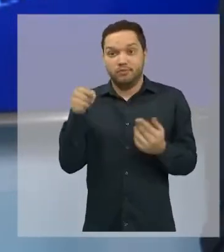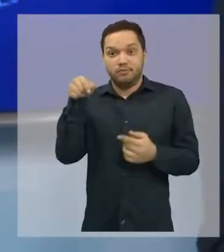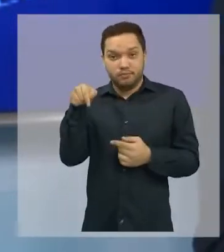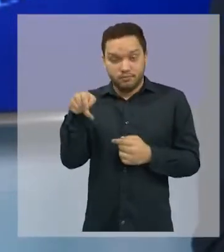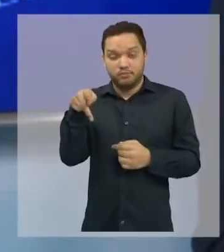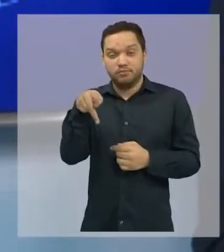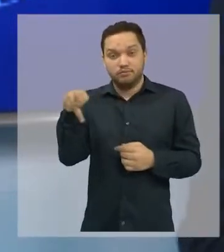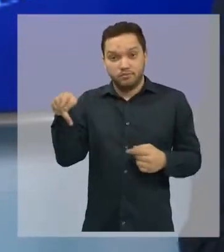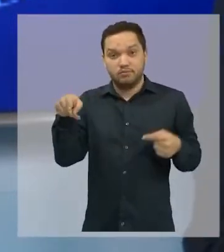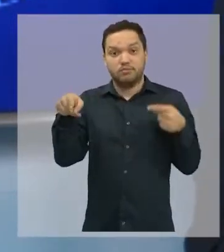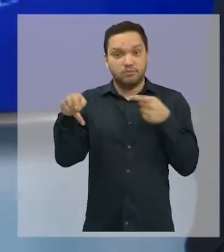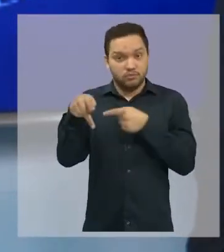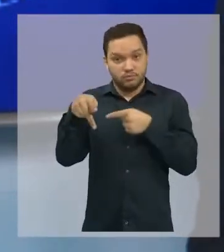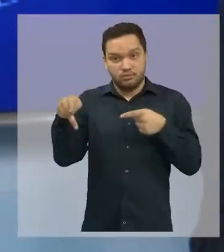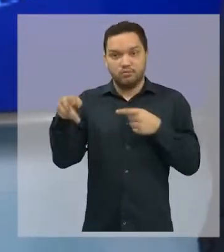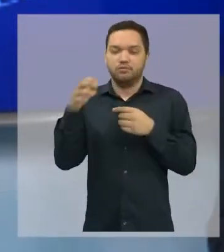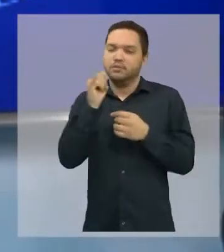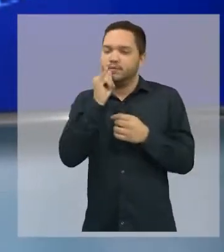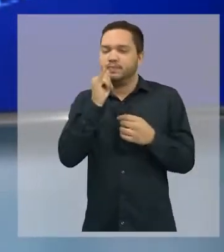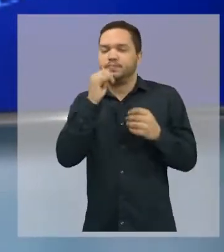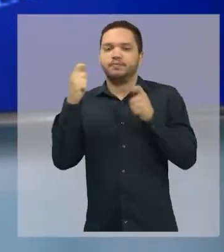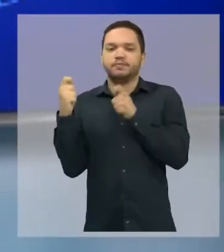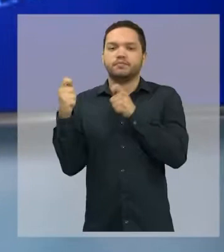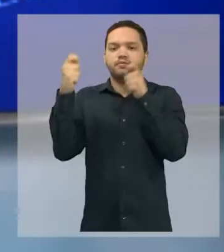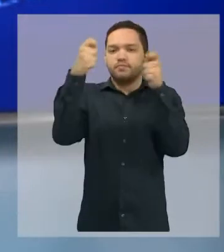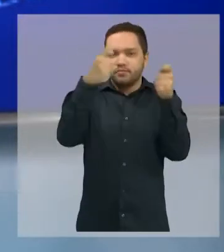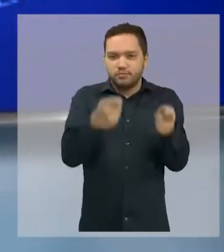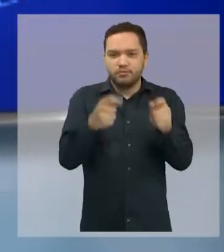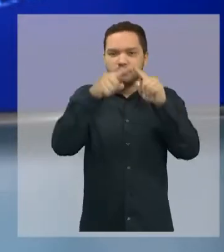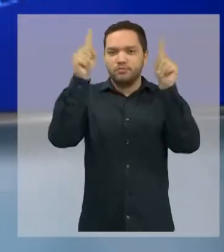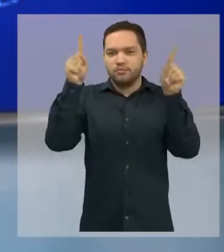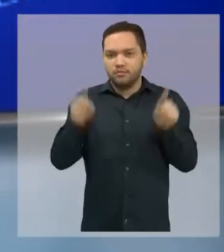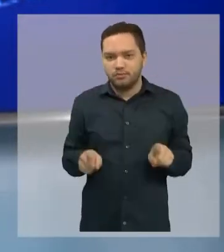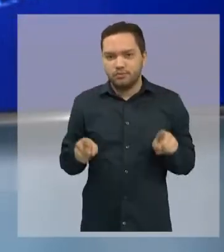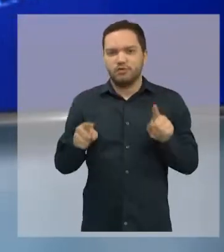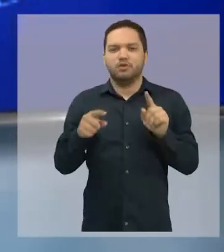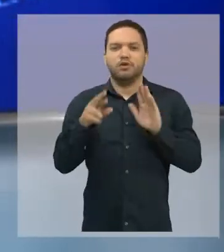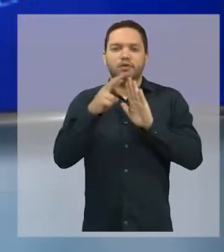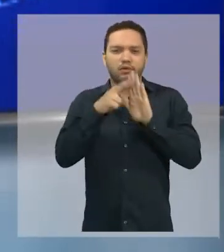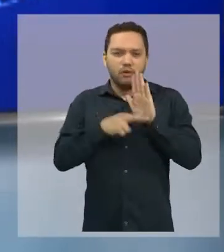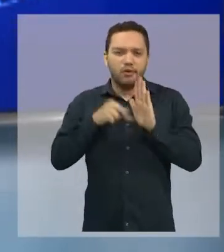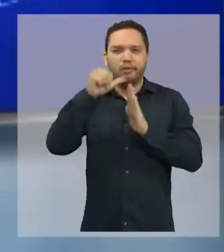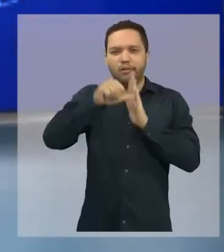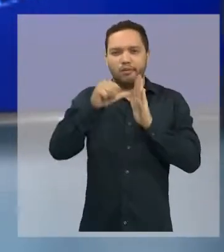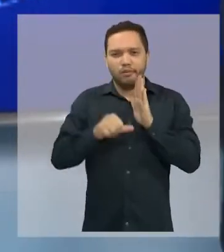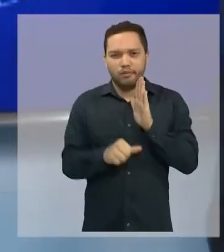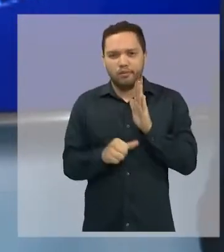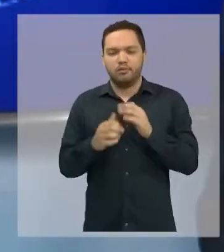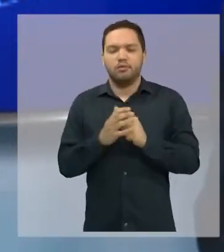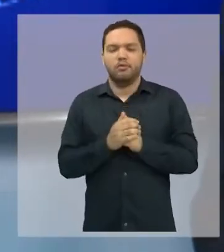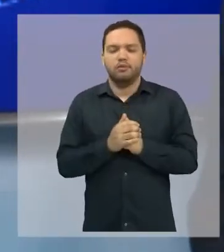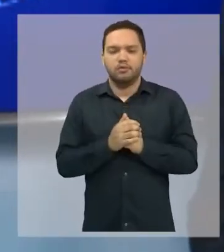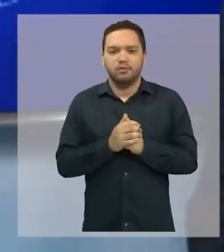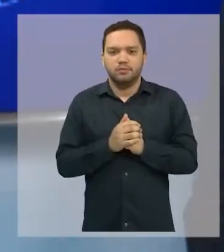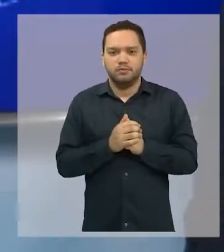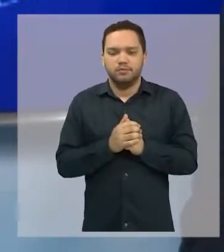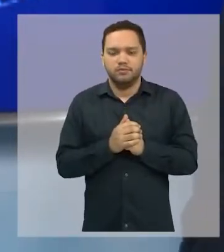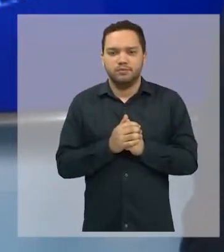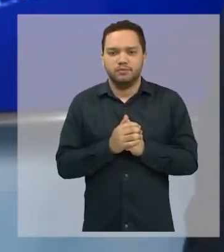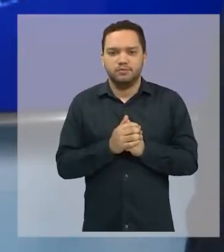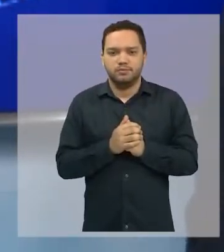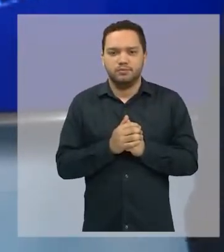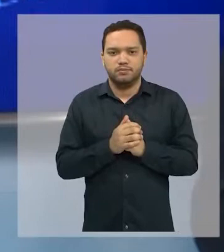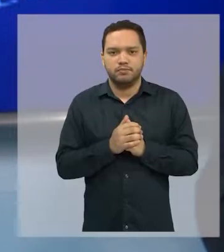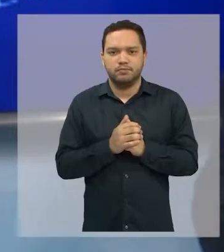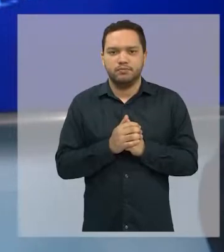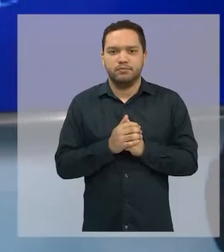presidente, ao enviar para o Congresso os seus projetos de reformas como tem feito e dizer, cumprir a